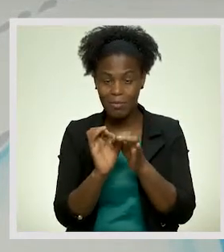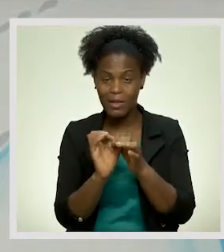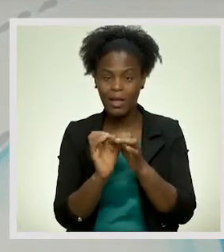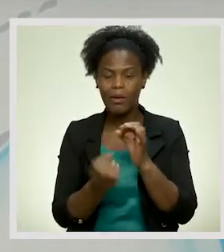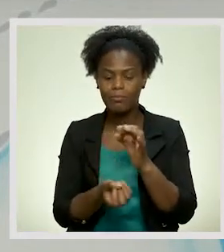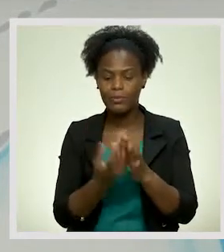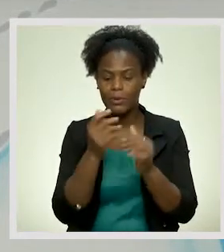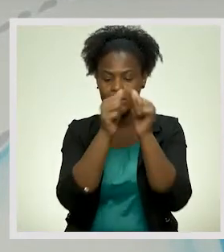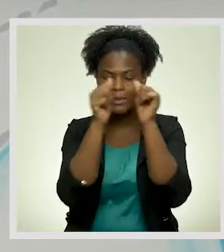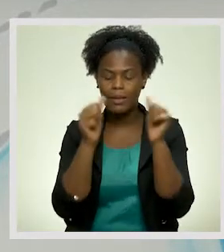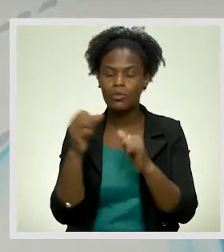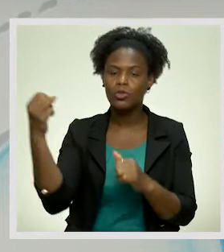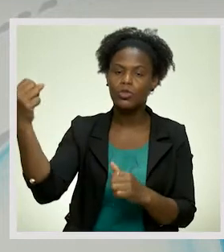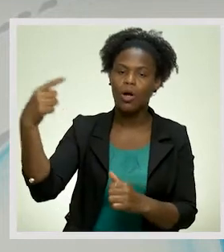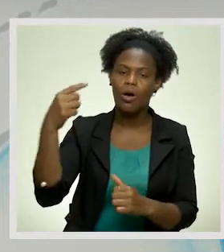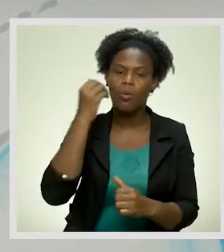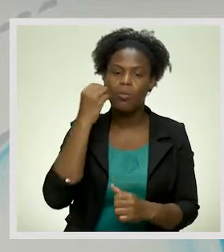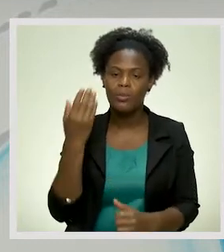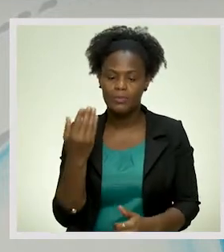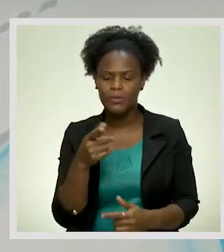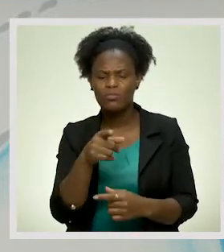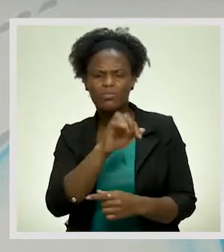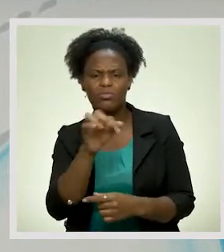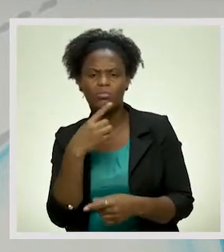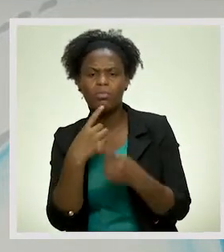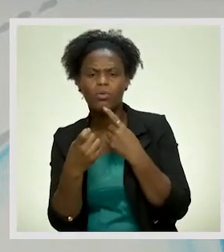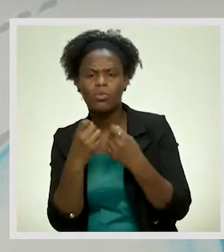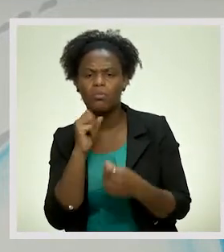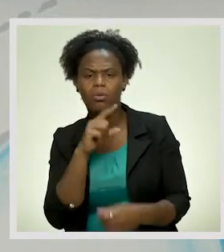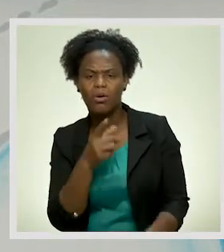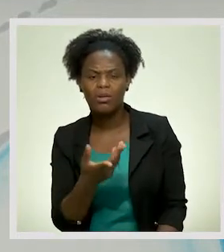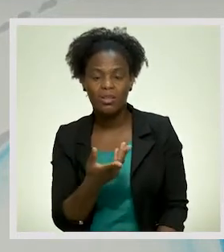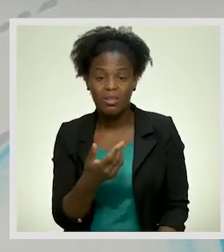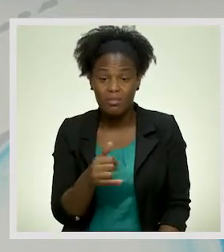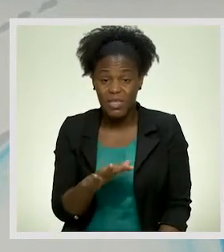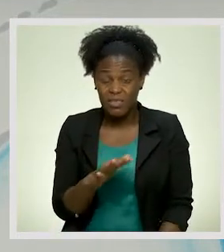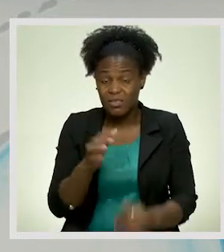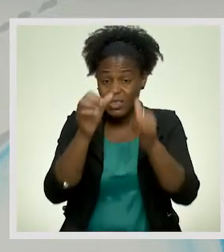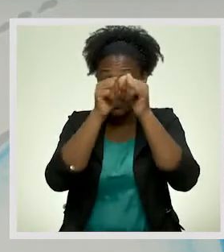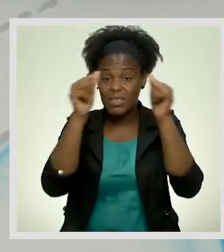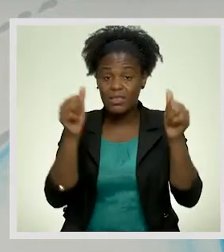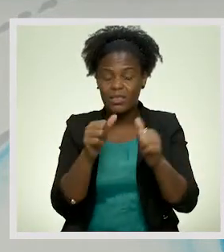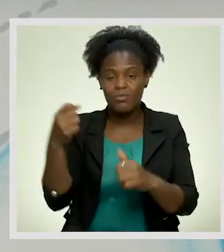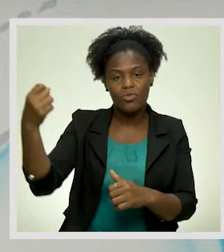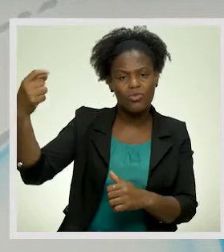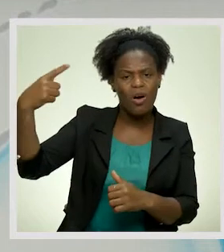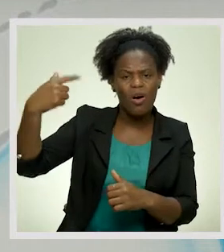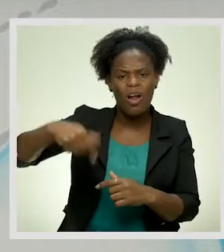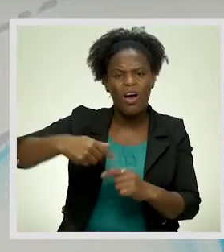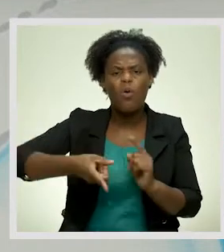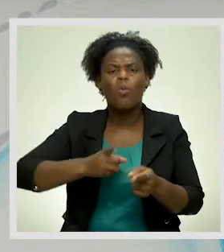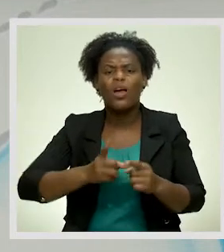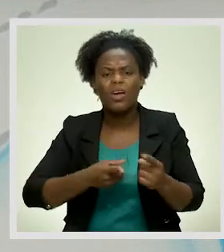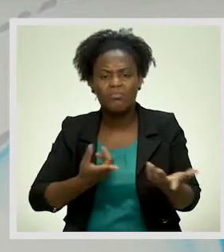sistema solar, podem me perguntar, o sistema solar é constituído por quê?